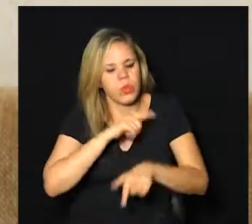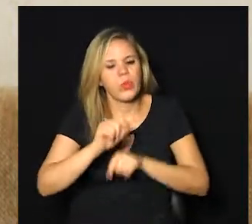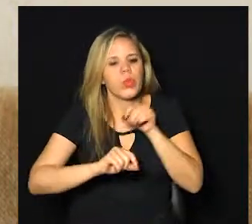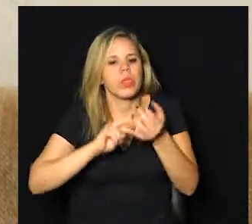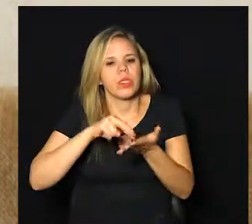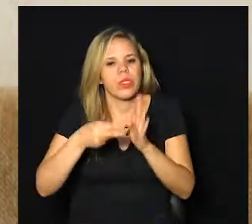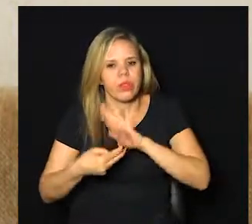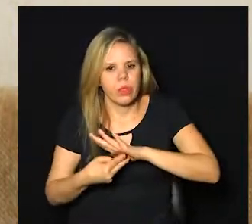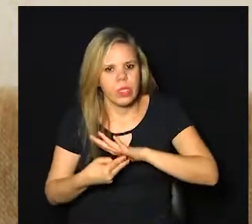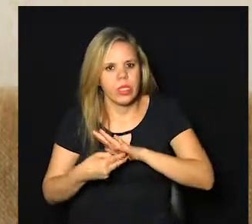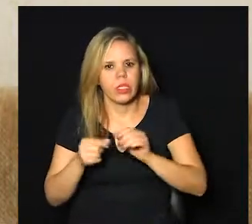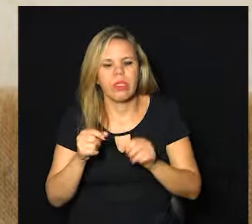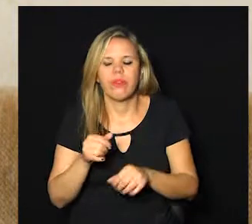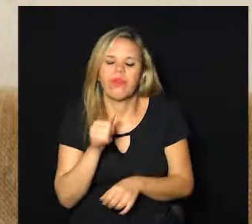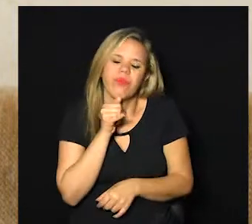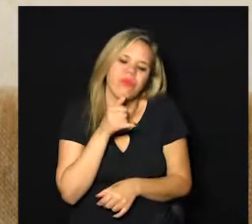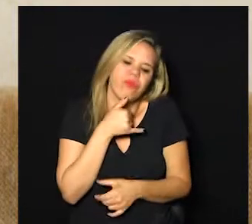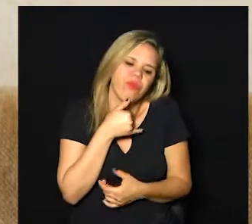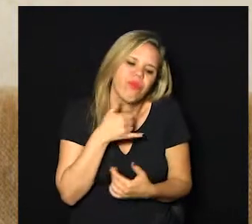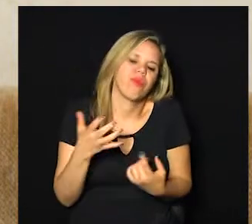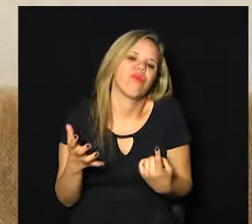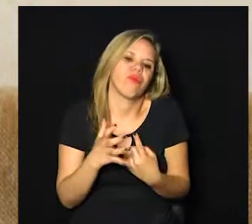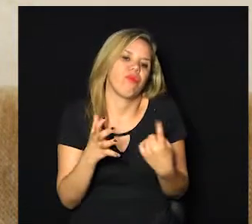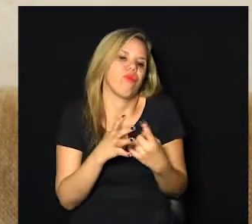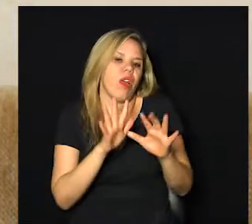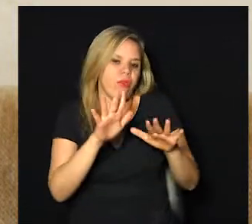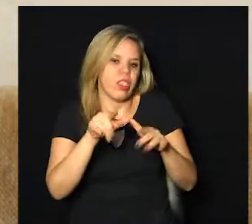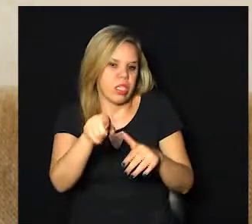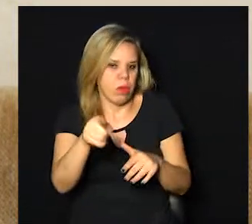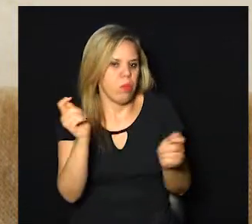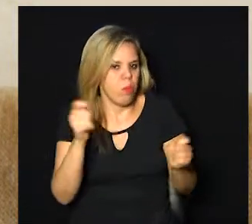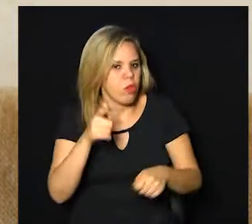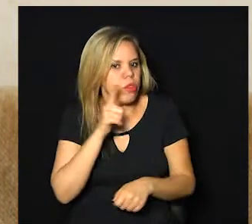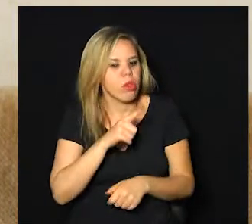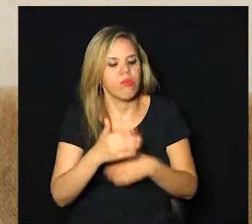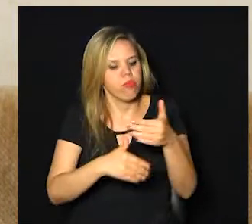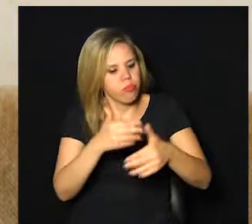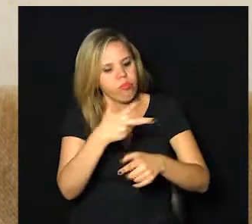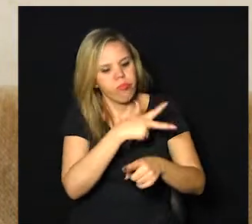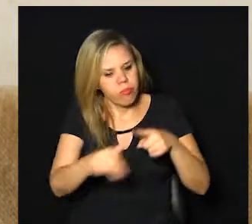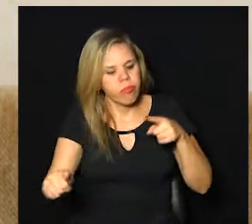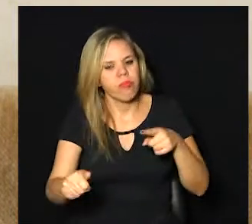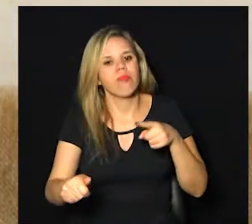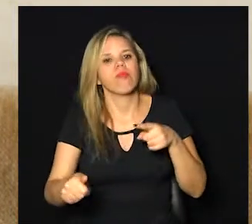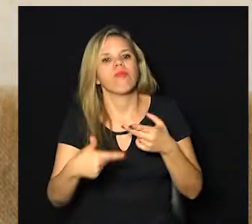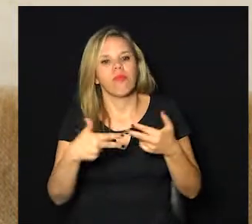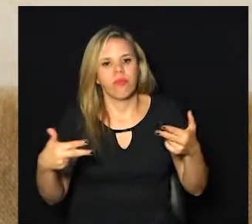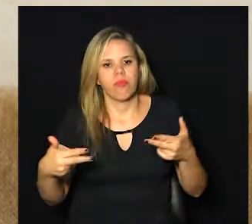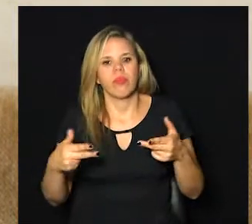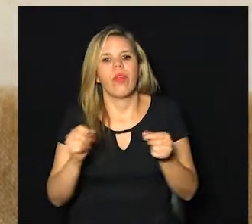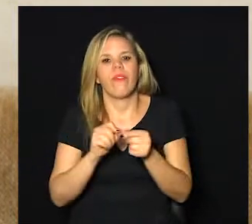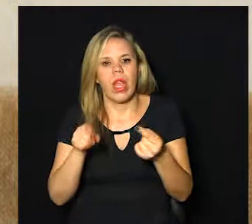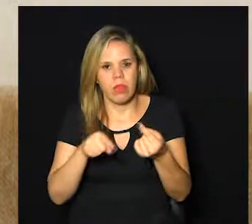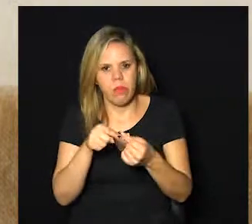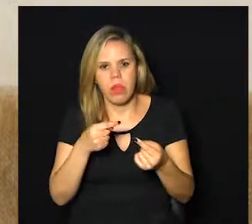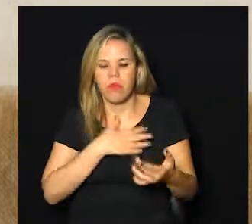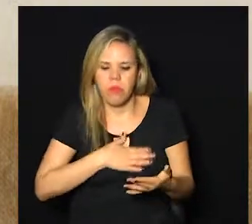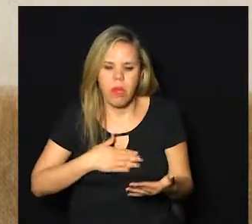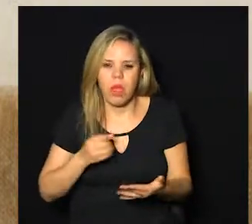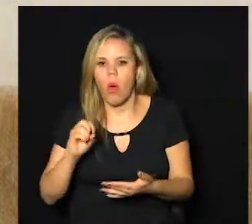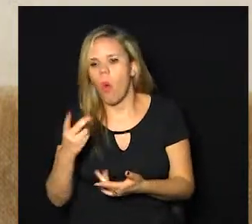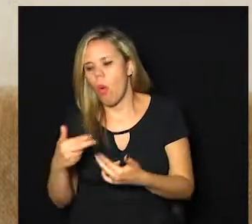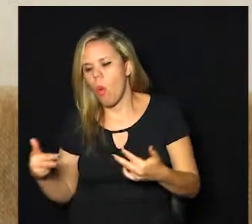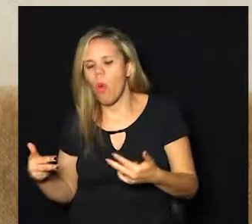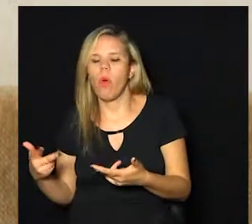que é aquilo que te faz infeliz, para que você possa cada vez mais caminhar para algo que te faz bem do que para algo que te faz